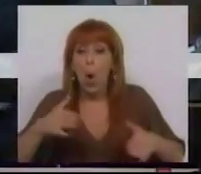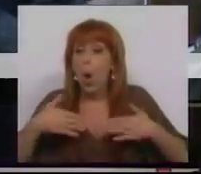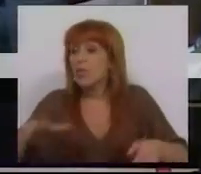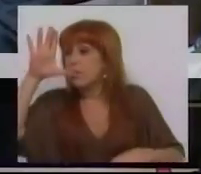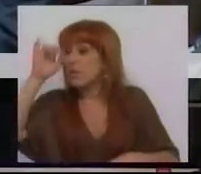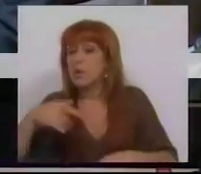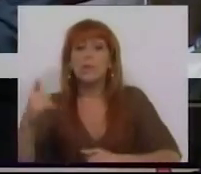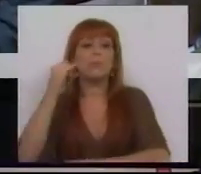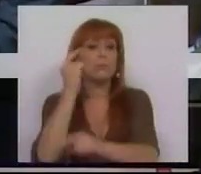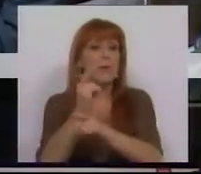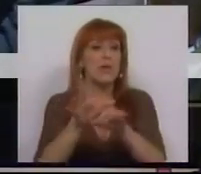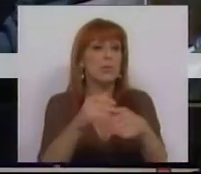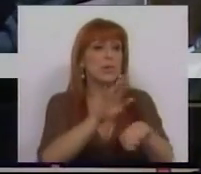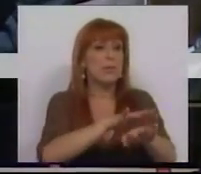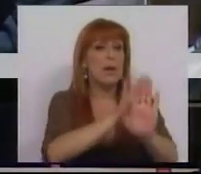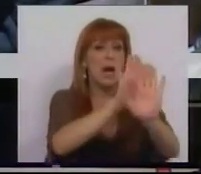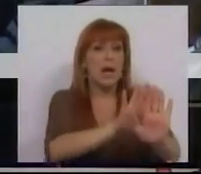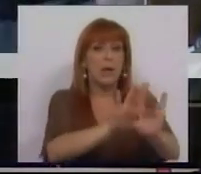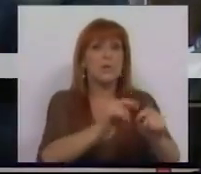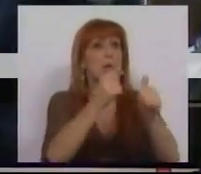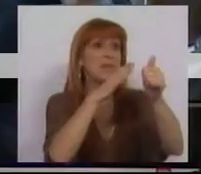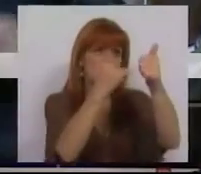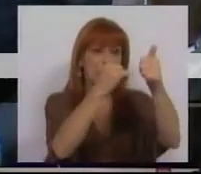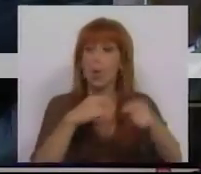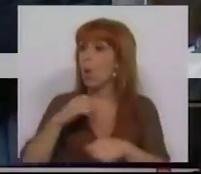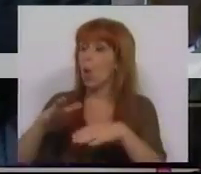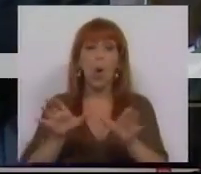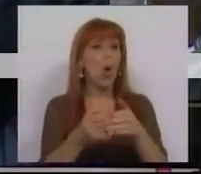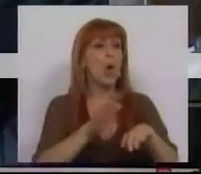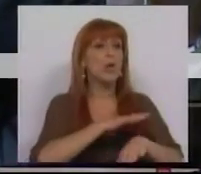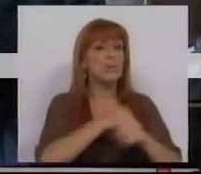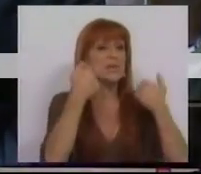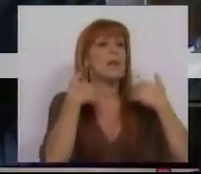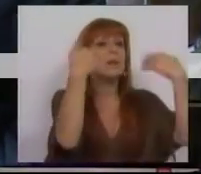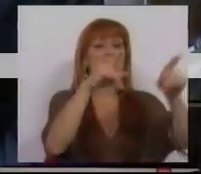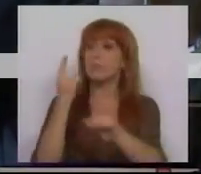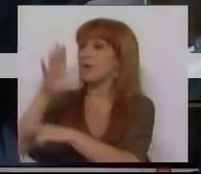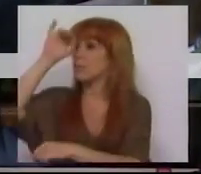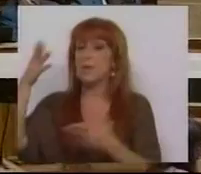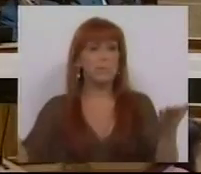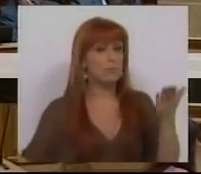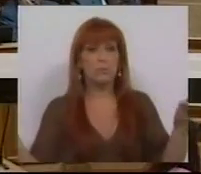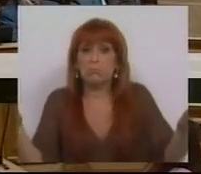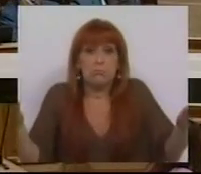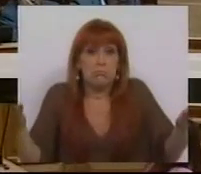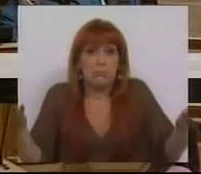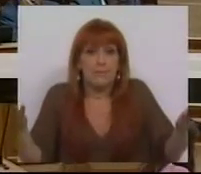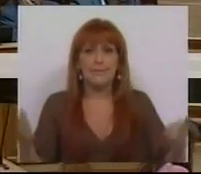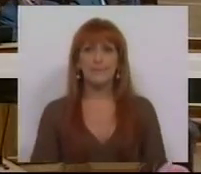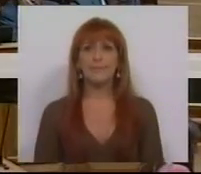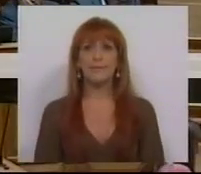o ministro para manter o Conselho de Administração que elogiou, ou demite o Conselho de Administração para manter o ministro.